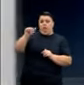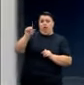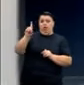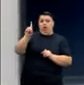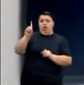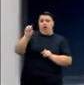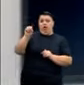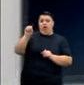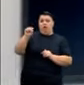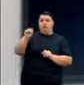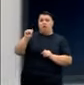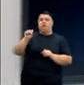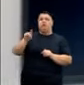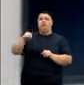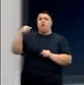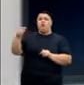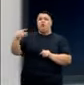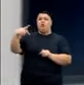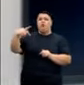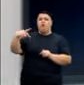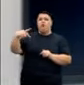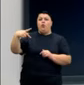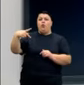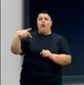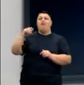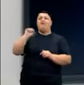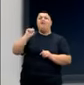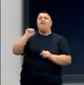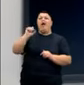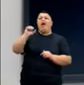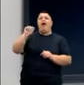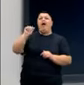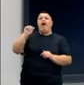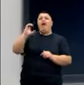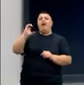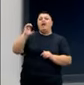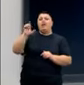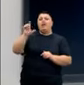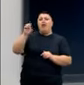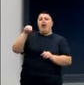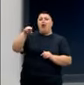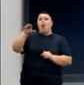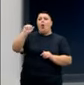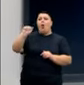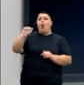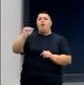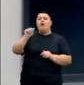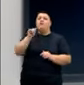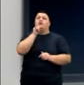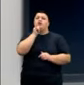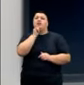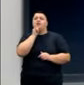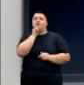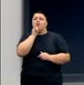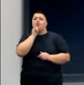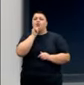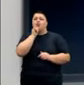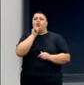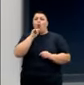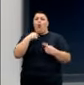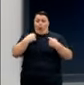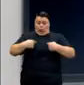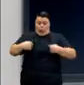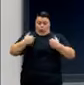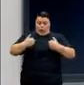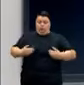possuem aí a celoma. A celoma aqui nos celomados é aquela parte Vou dar um exemplo no corpo humano. Sabe